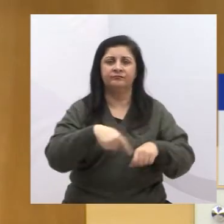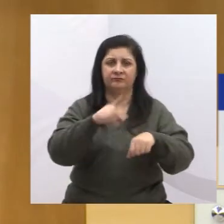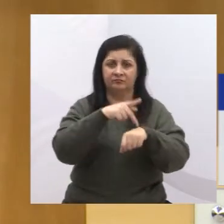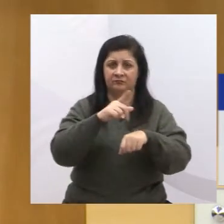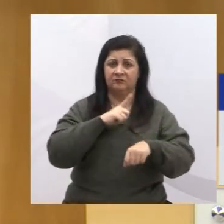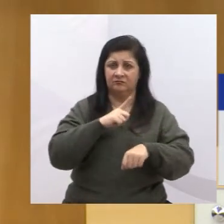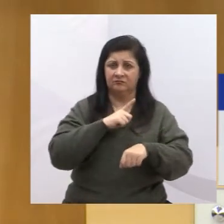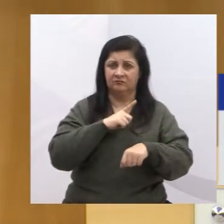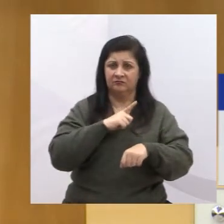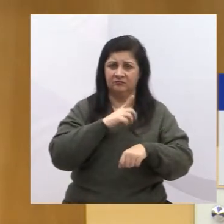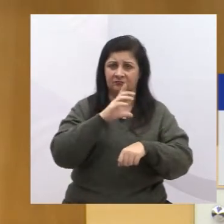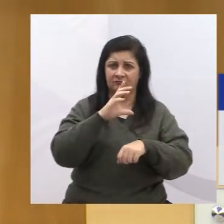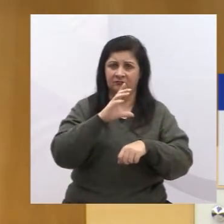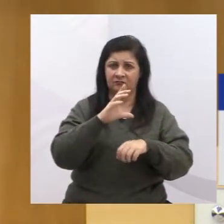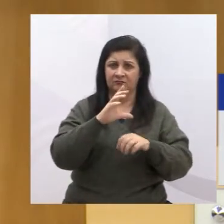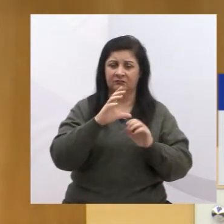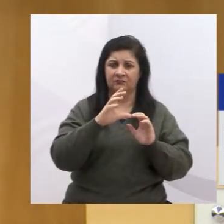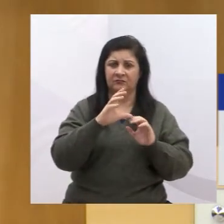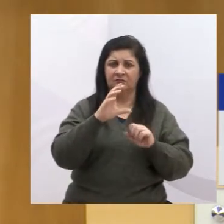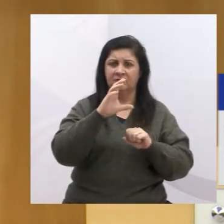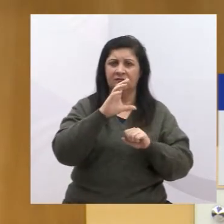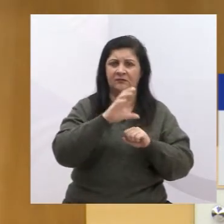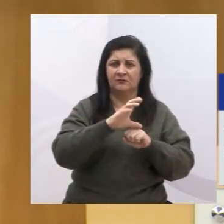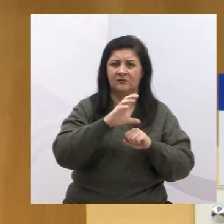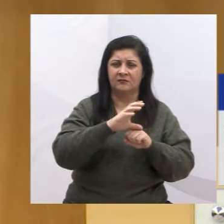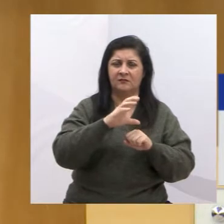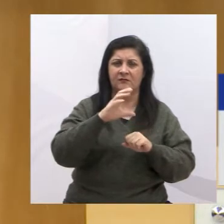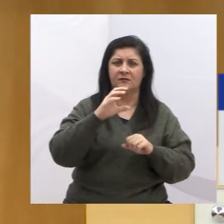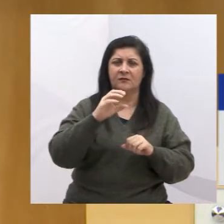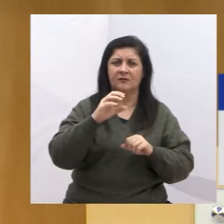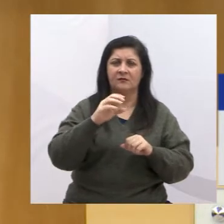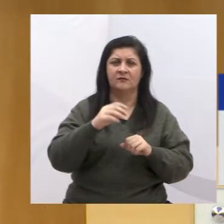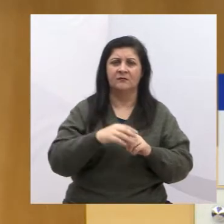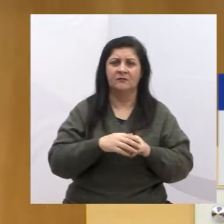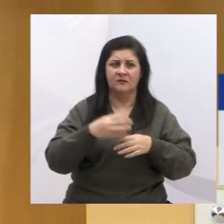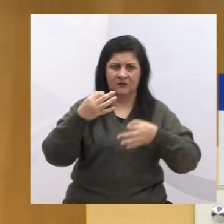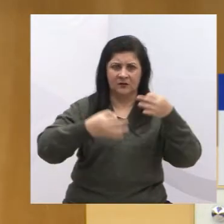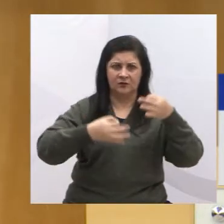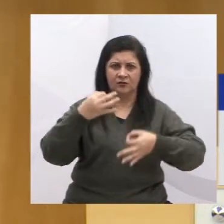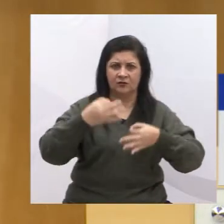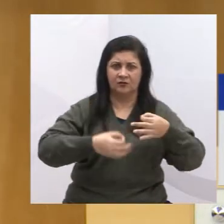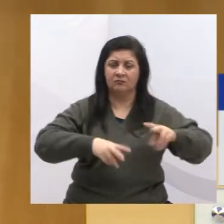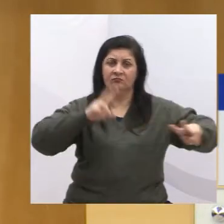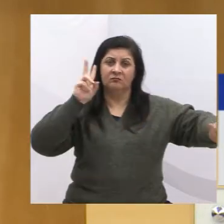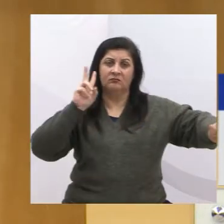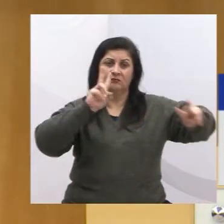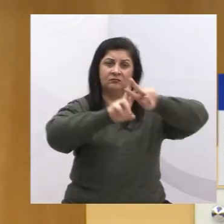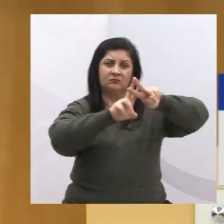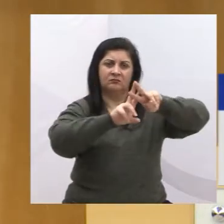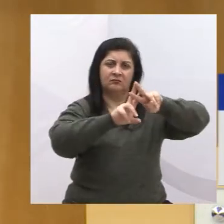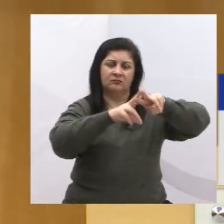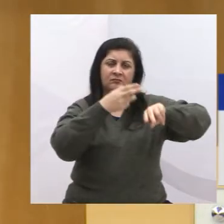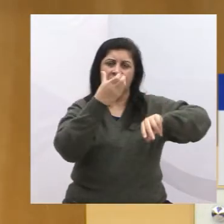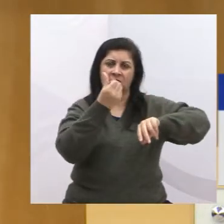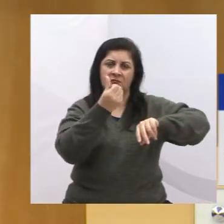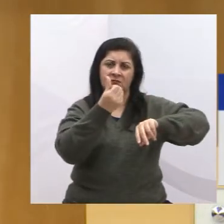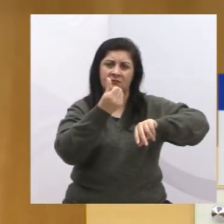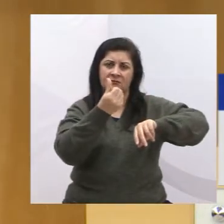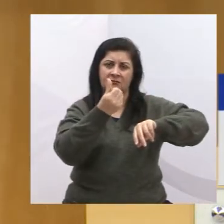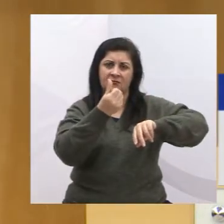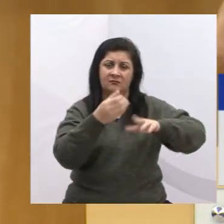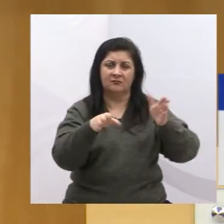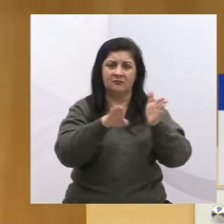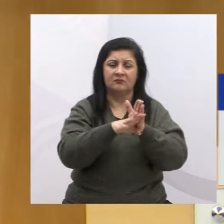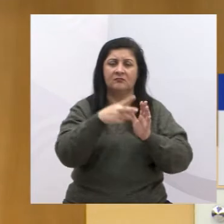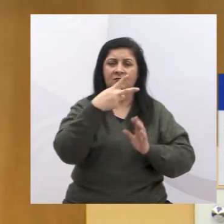Código Penal, seu artigo 121 prevê pena de reclusão de 6 a 21